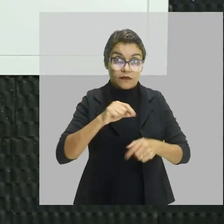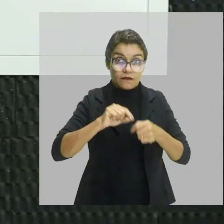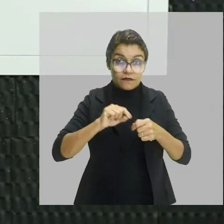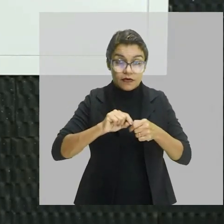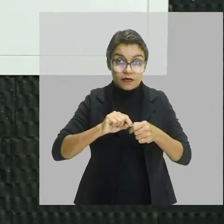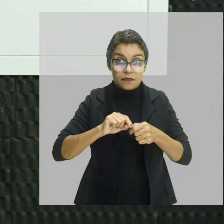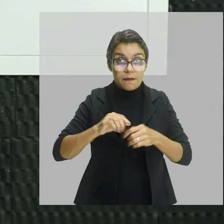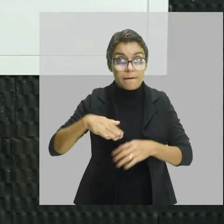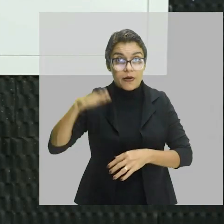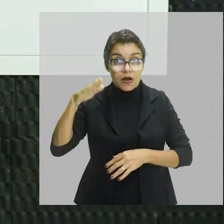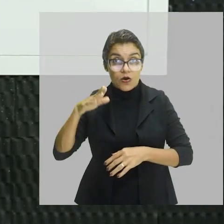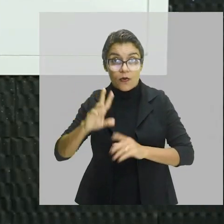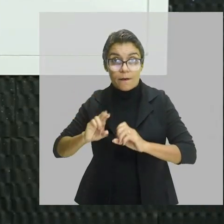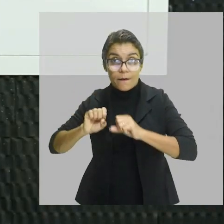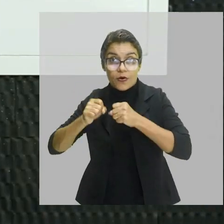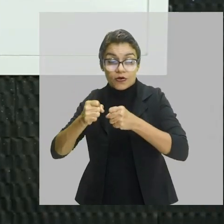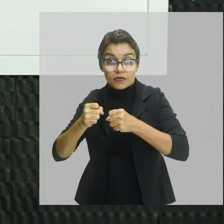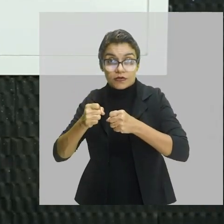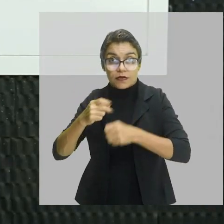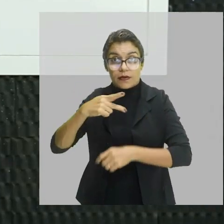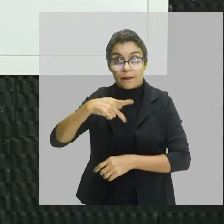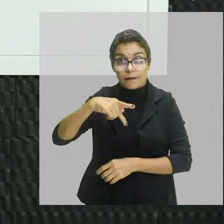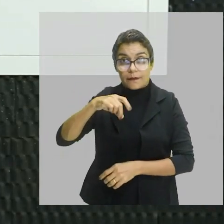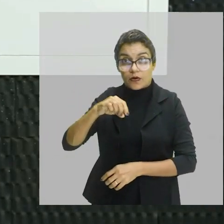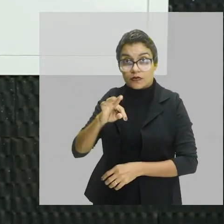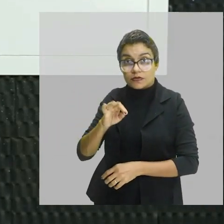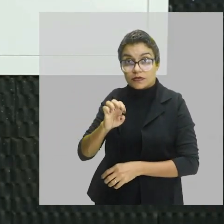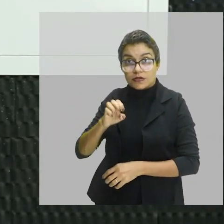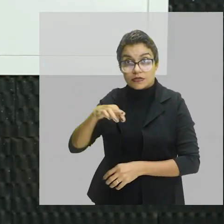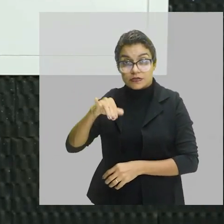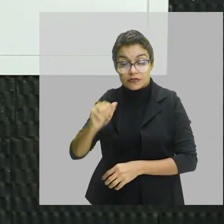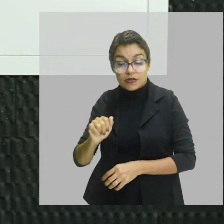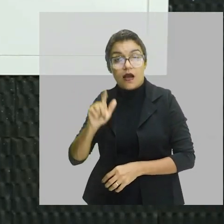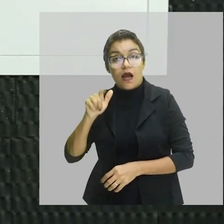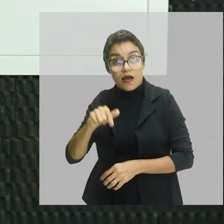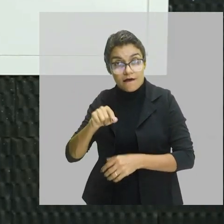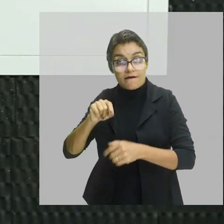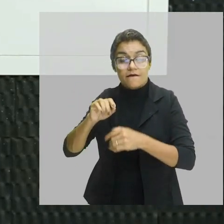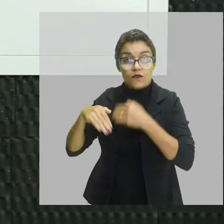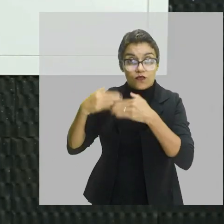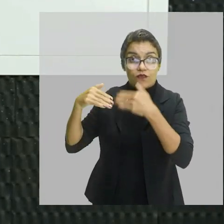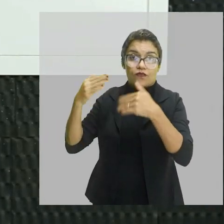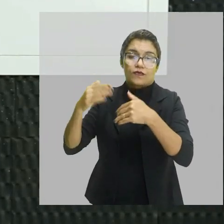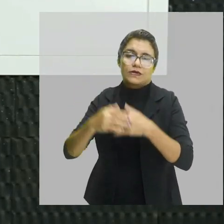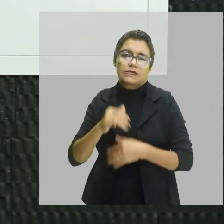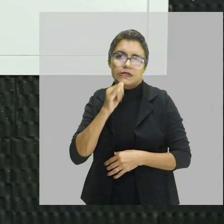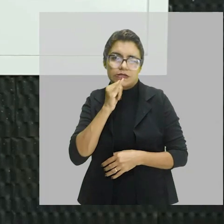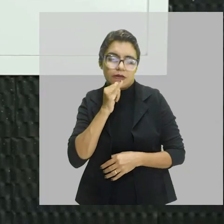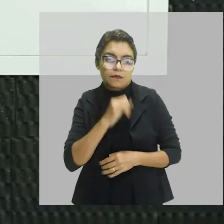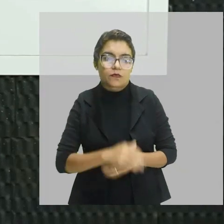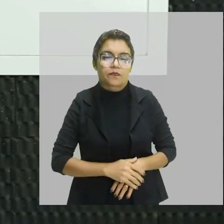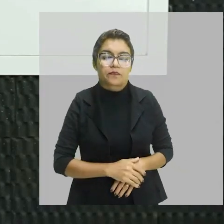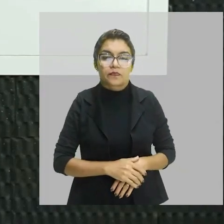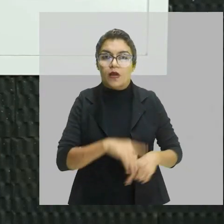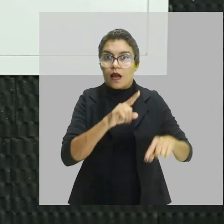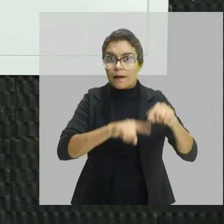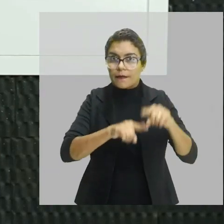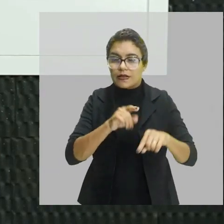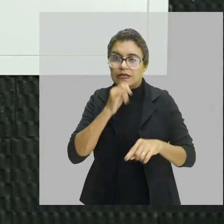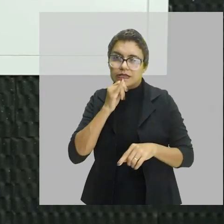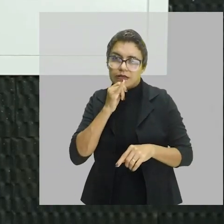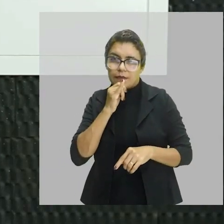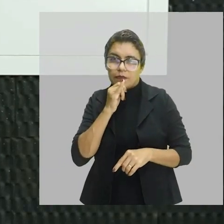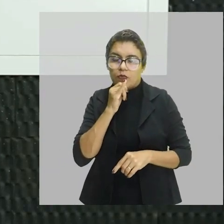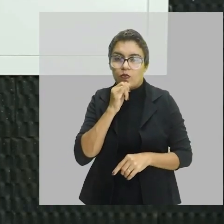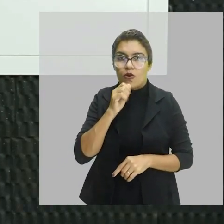maior potência foi desenvolvida, certo? Vamos imaginar os aparelhos de ar-condicionado, por